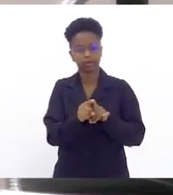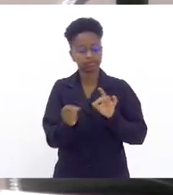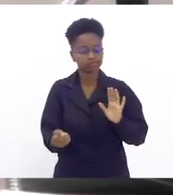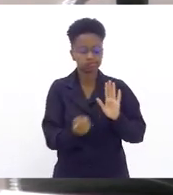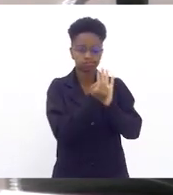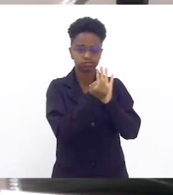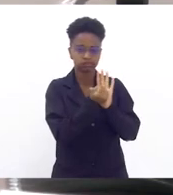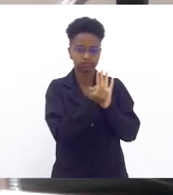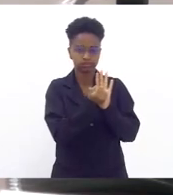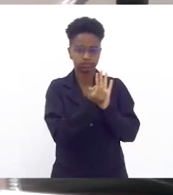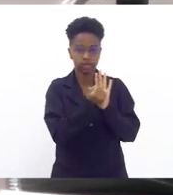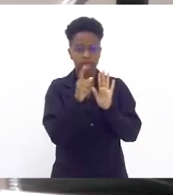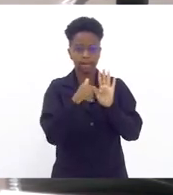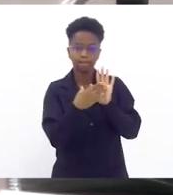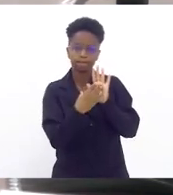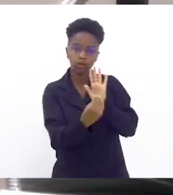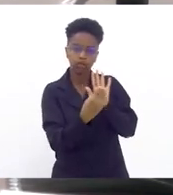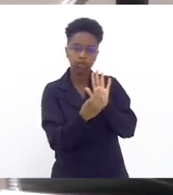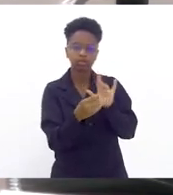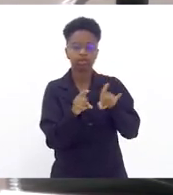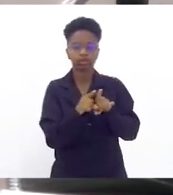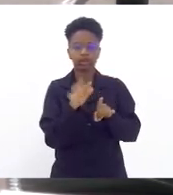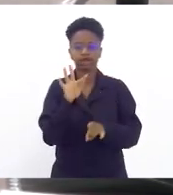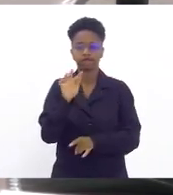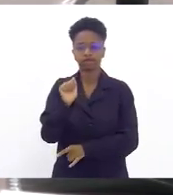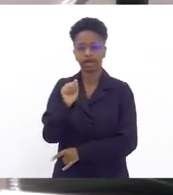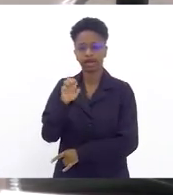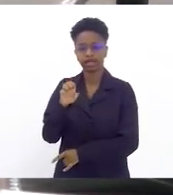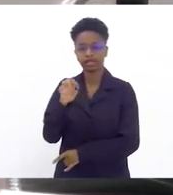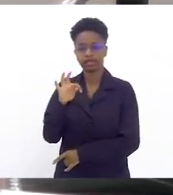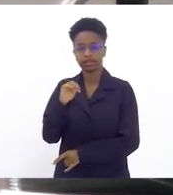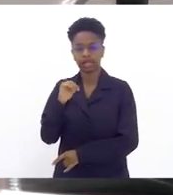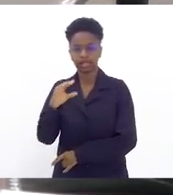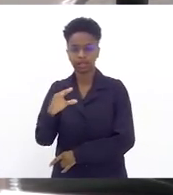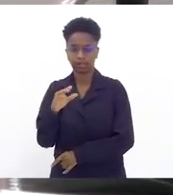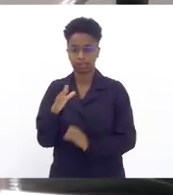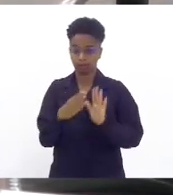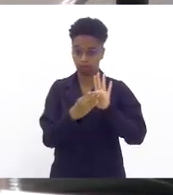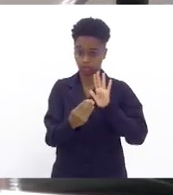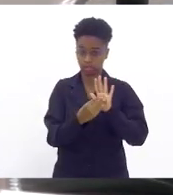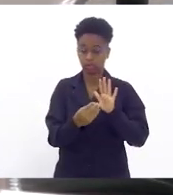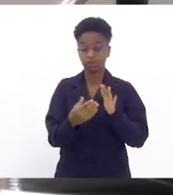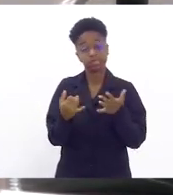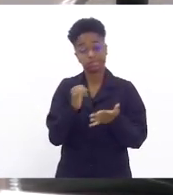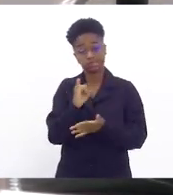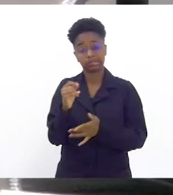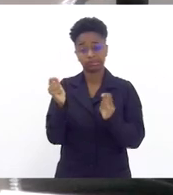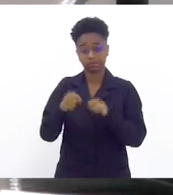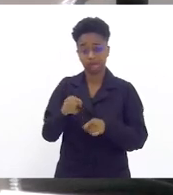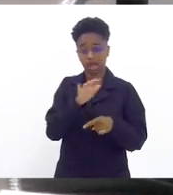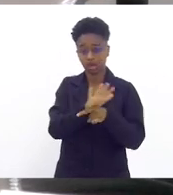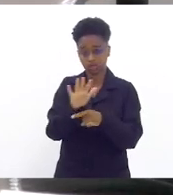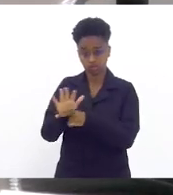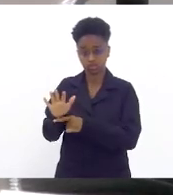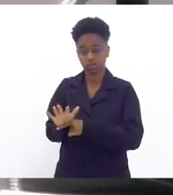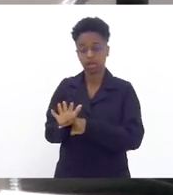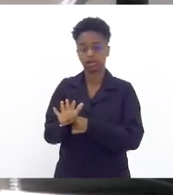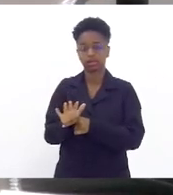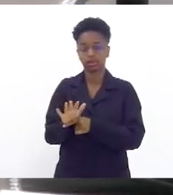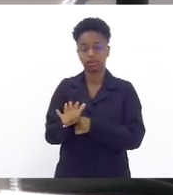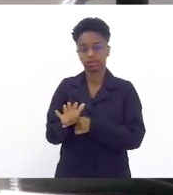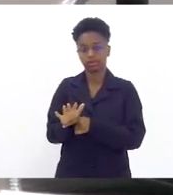Marco modelo que a gente seja uma Faetec modelo daqui para frente o que eu puder fazer para ajudar para colaborar